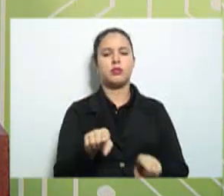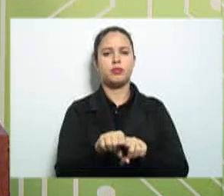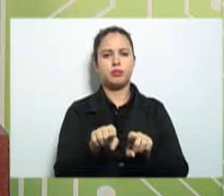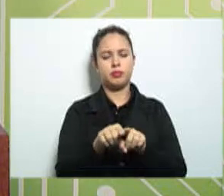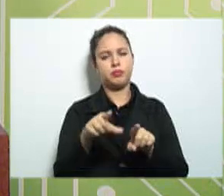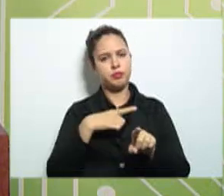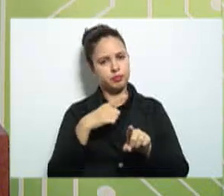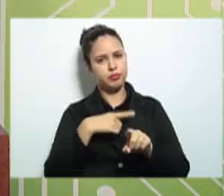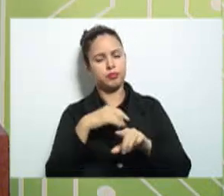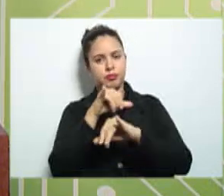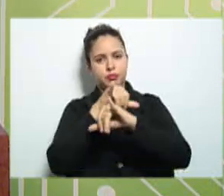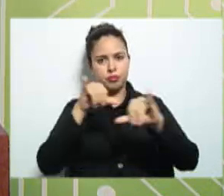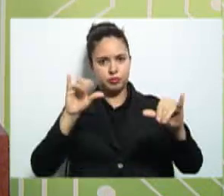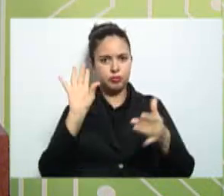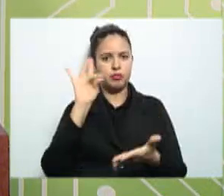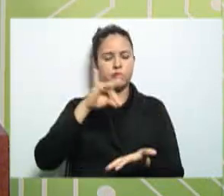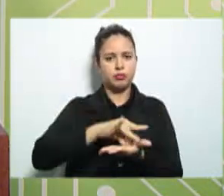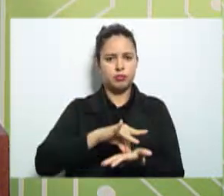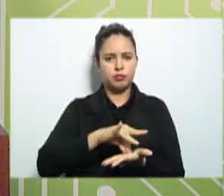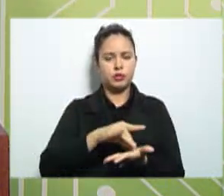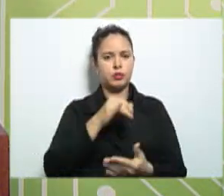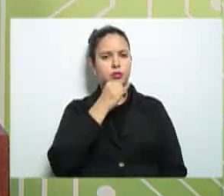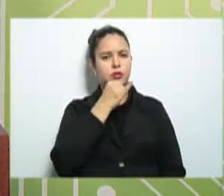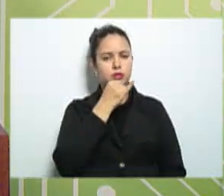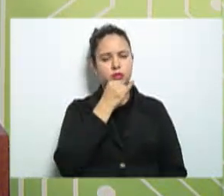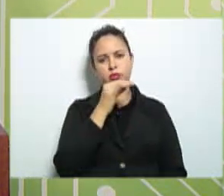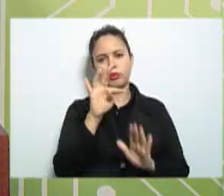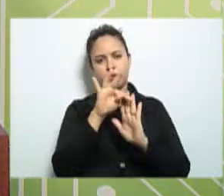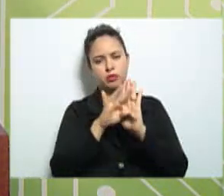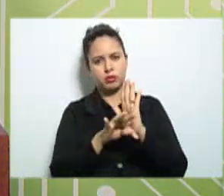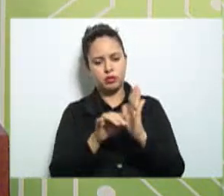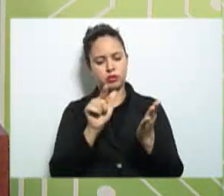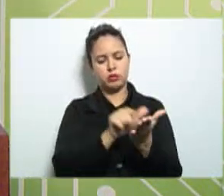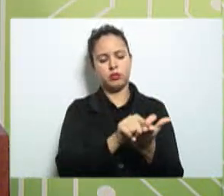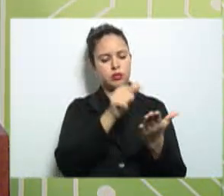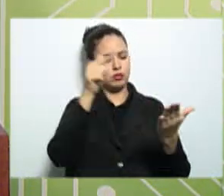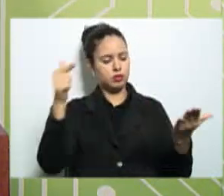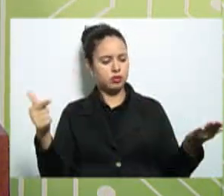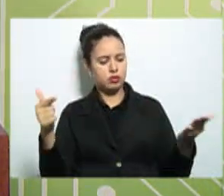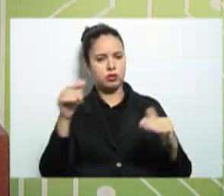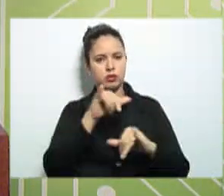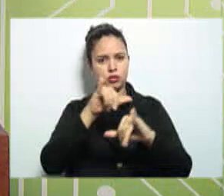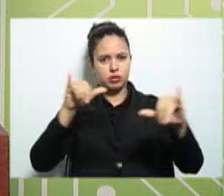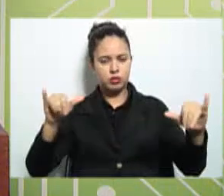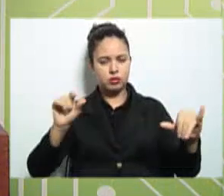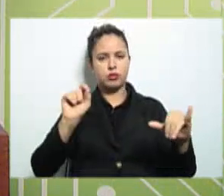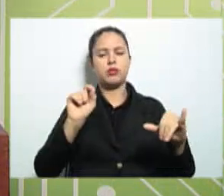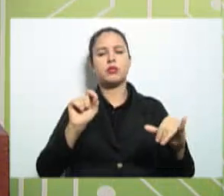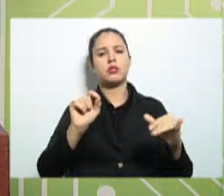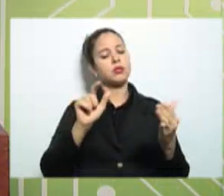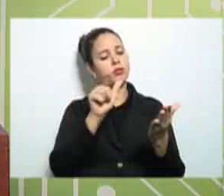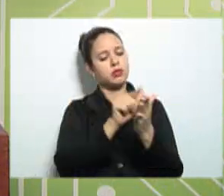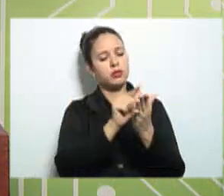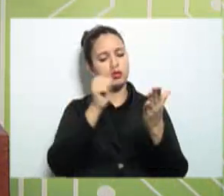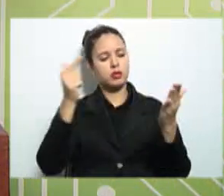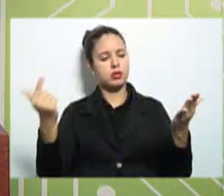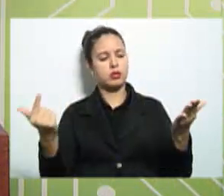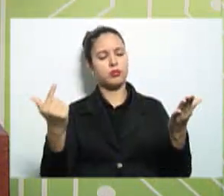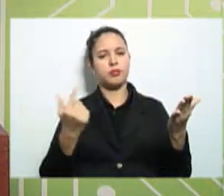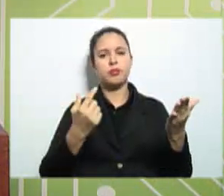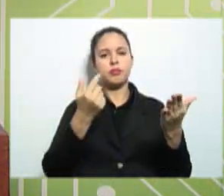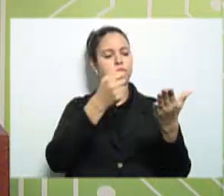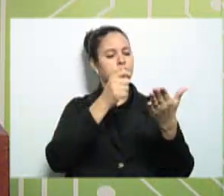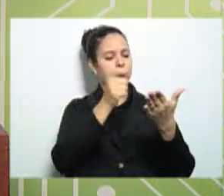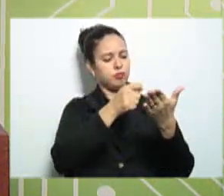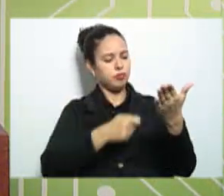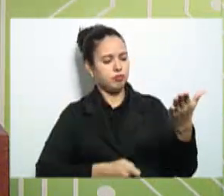narrativas reais, que são, por exemplo, um texto jornalístico, uma notícia de jornal. O que faz uma notícia de jornal? Relata um fato,